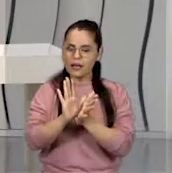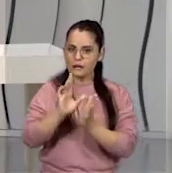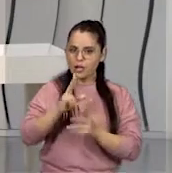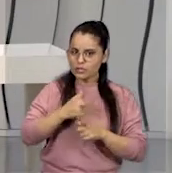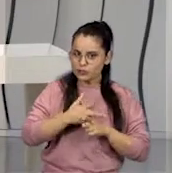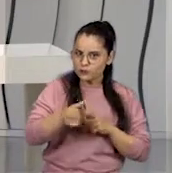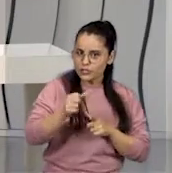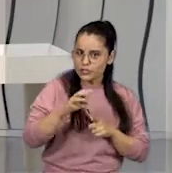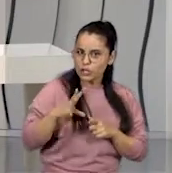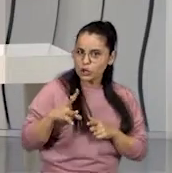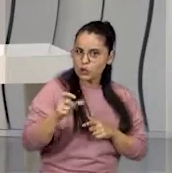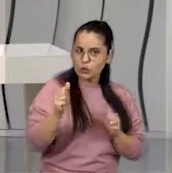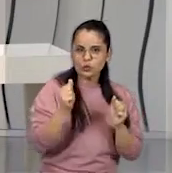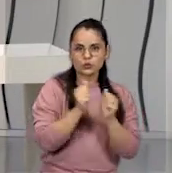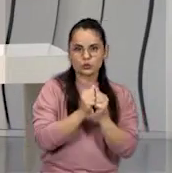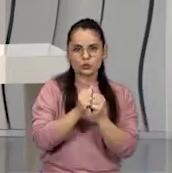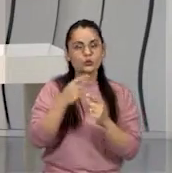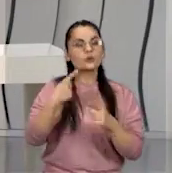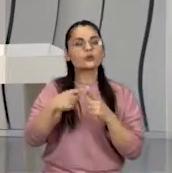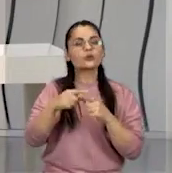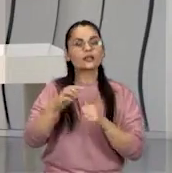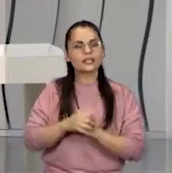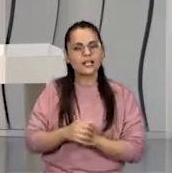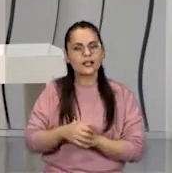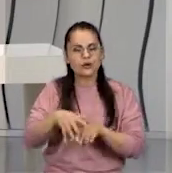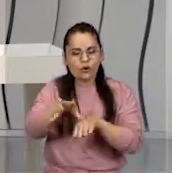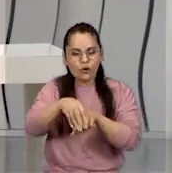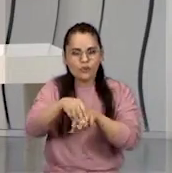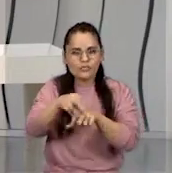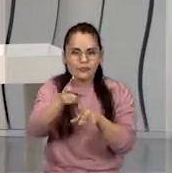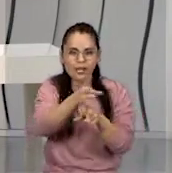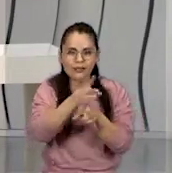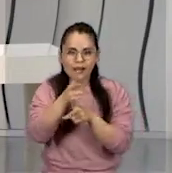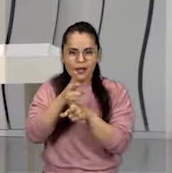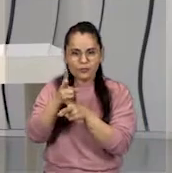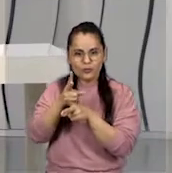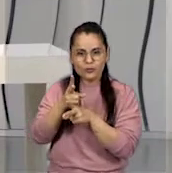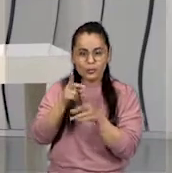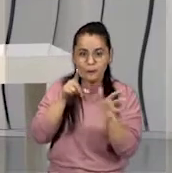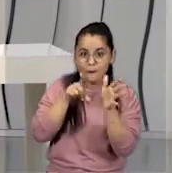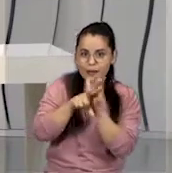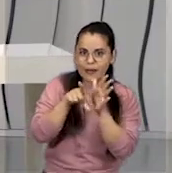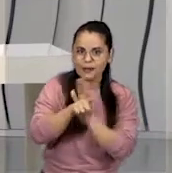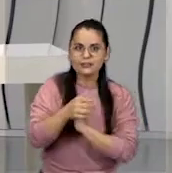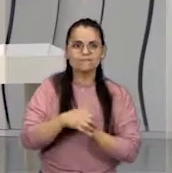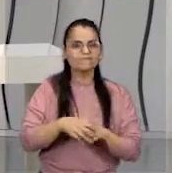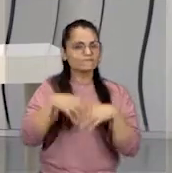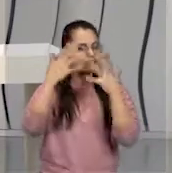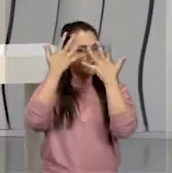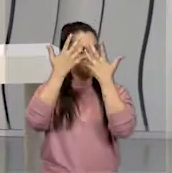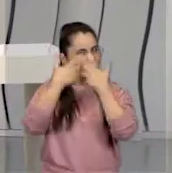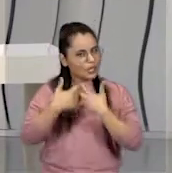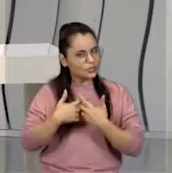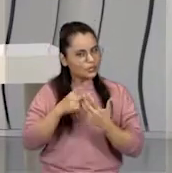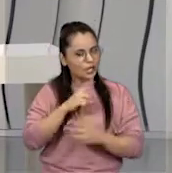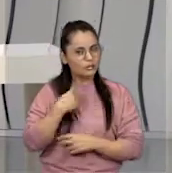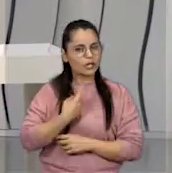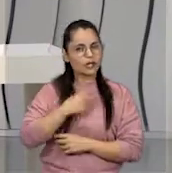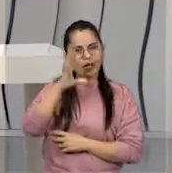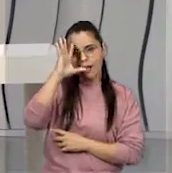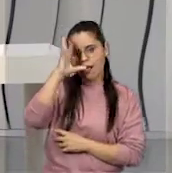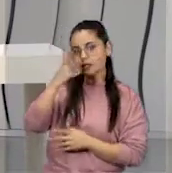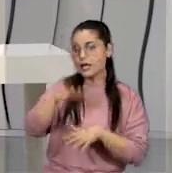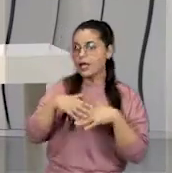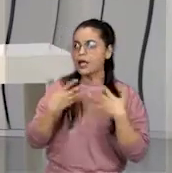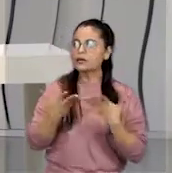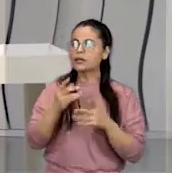vencer tudo isso juntos. Por quê? Porque o conhecimento é uma busca, questionar, refletir, tá? Para nossas atitudes.